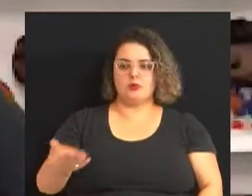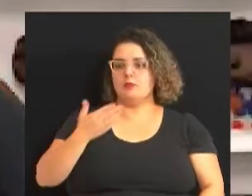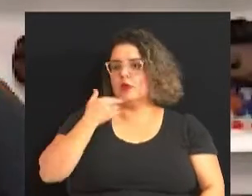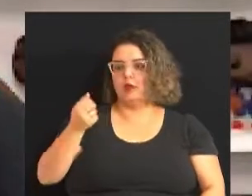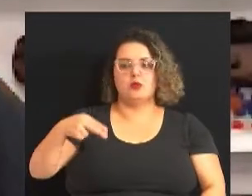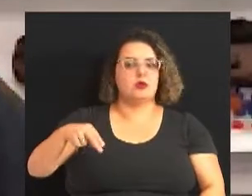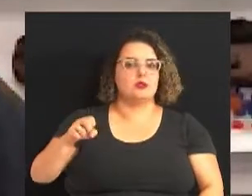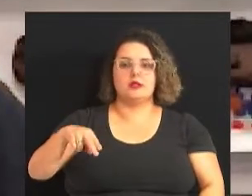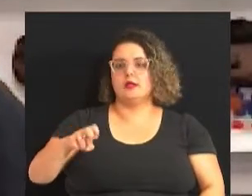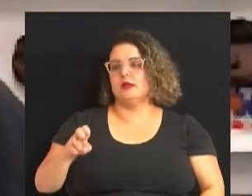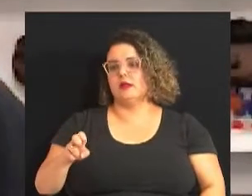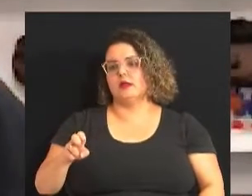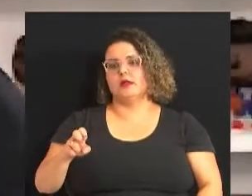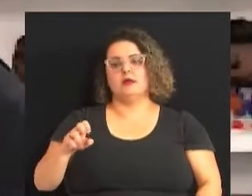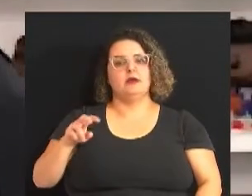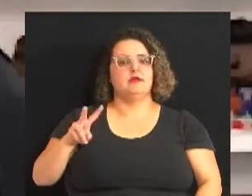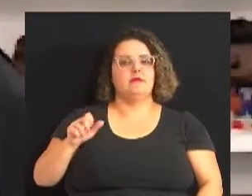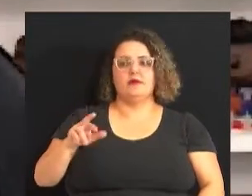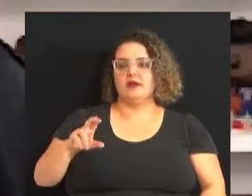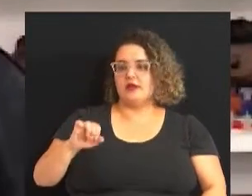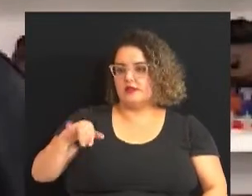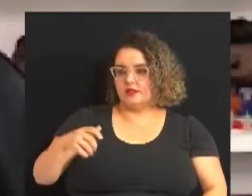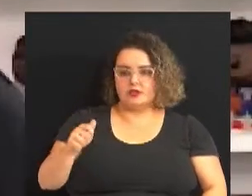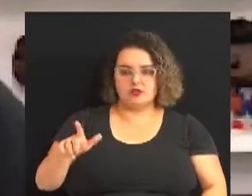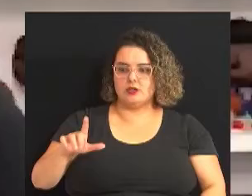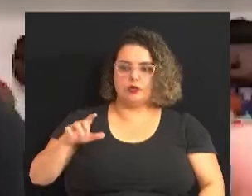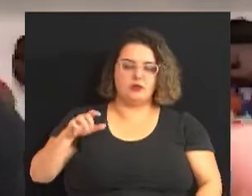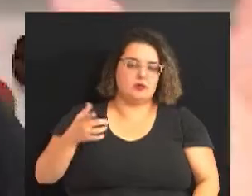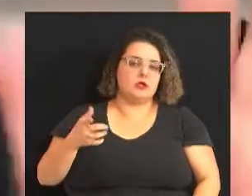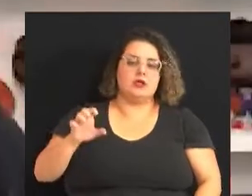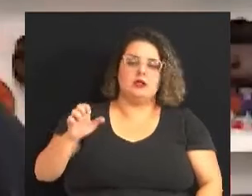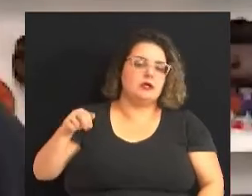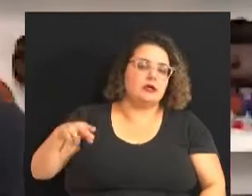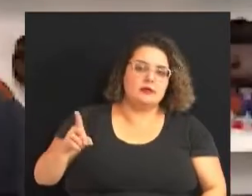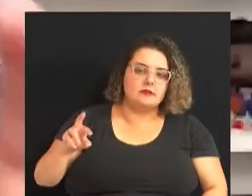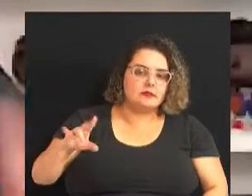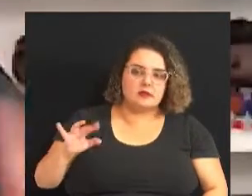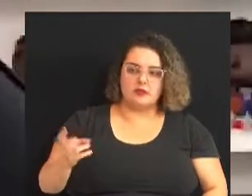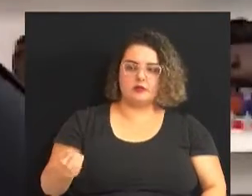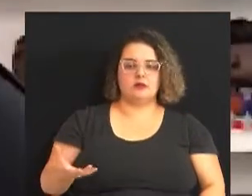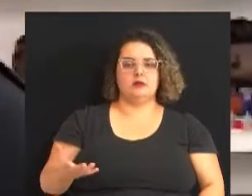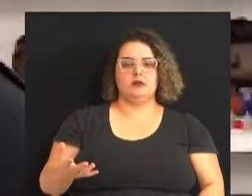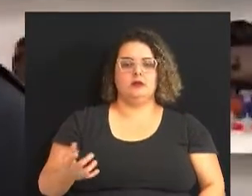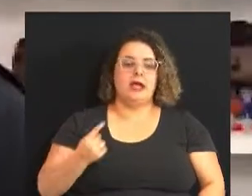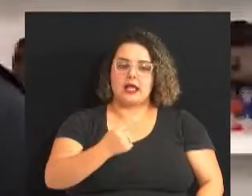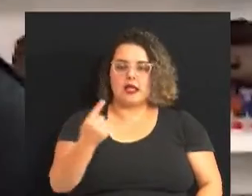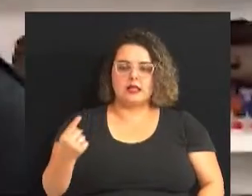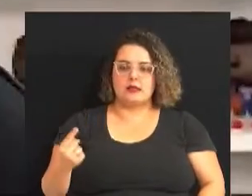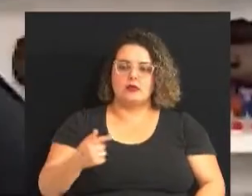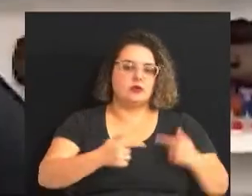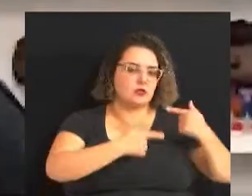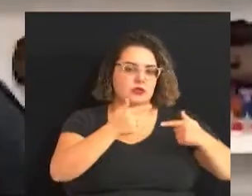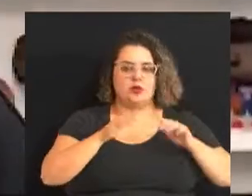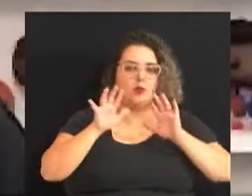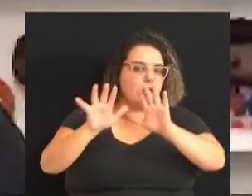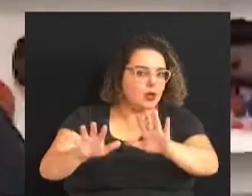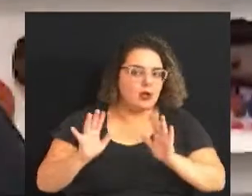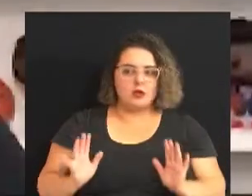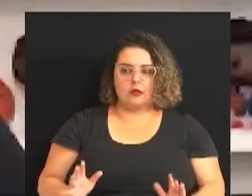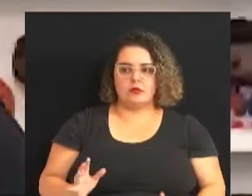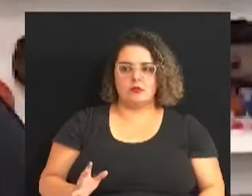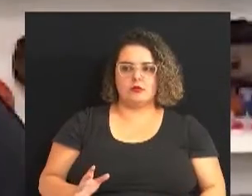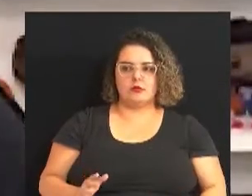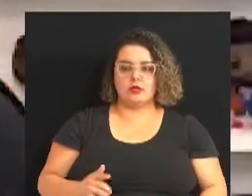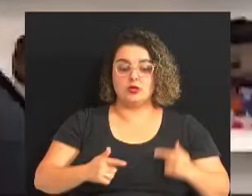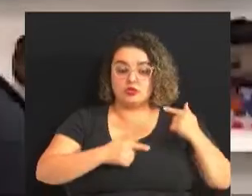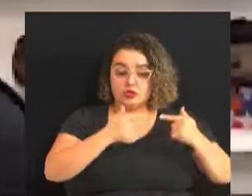Varejão e Leandrinho. Eles têm que ter a geração deles. Sim. Eles têm que botar na cabeça a geração deles,